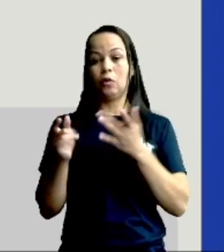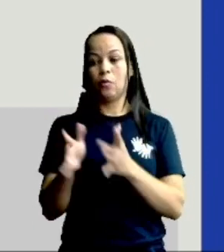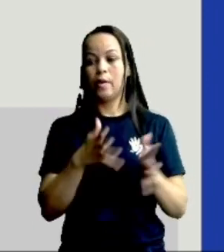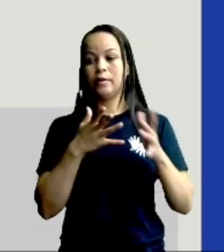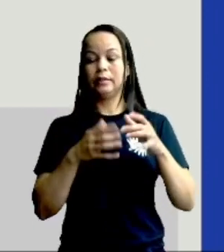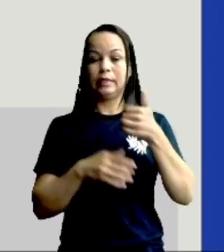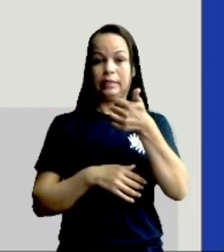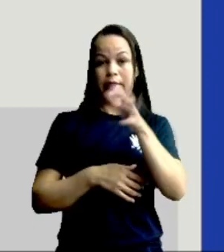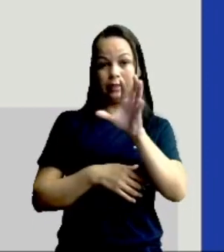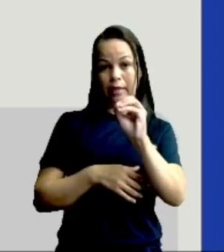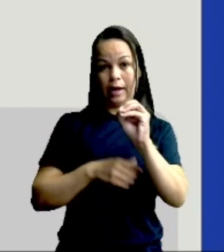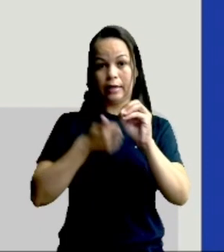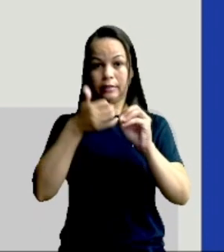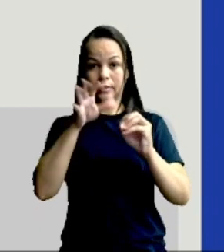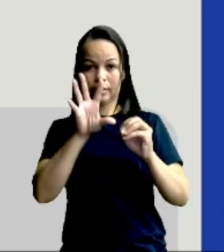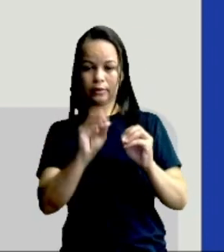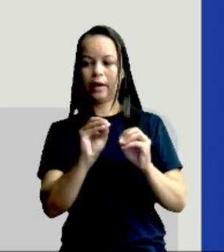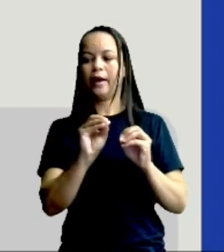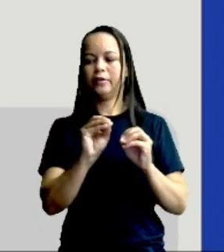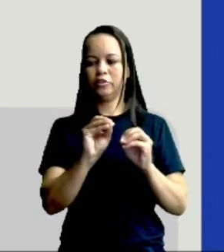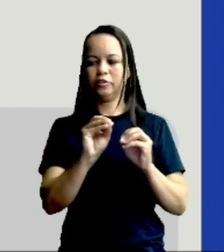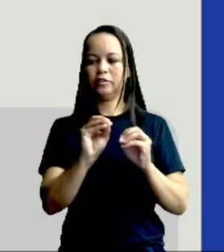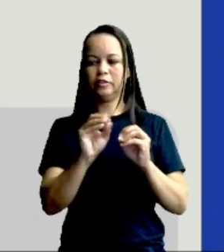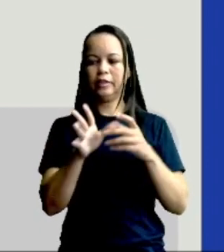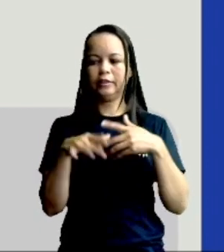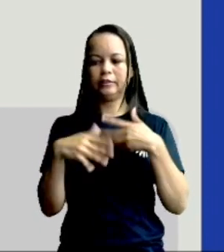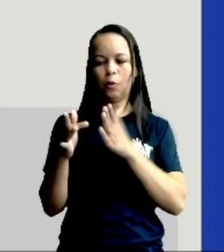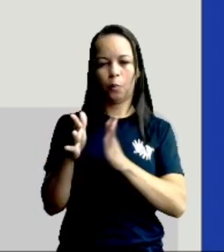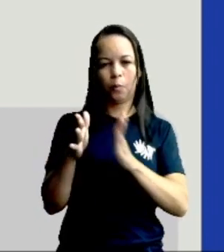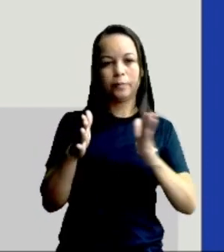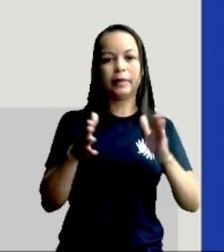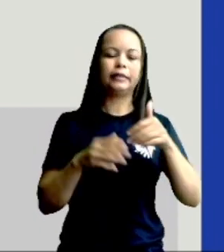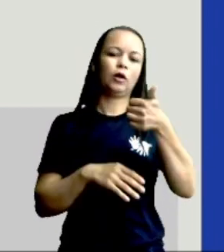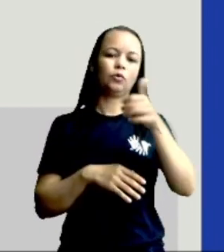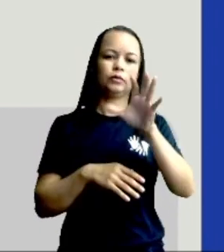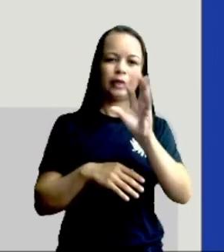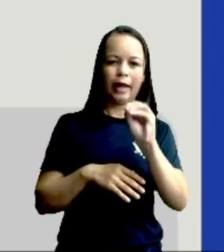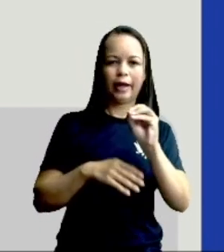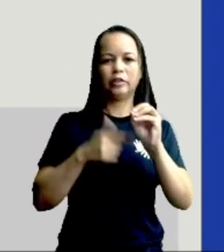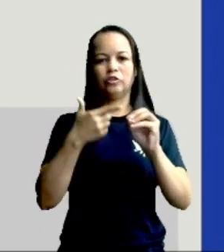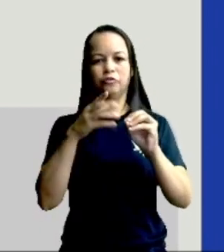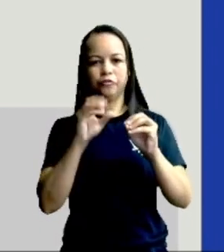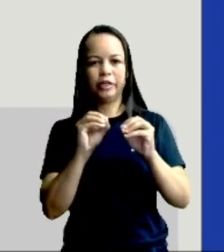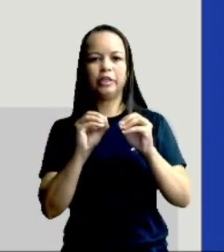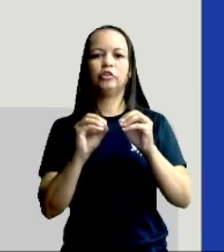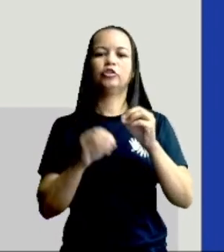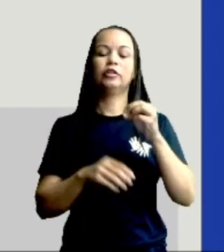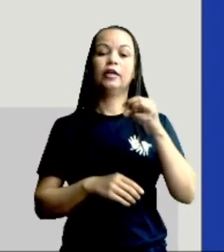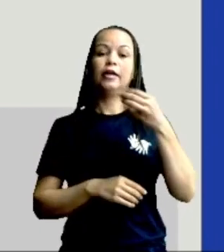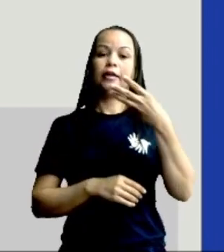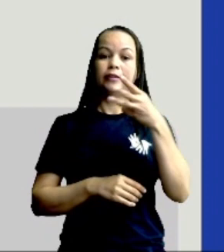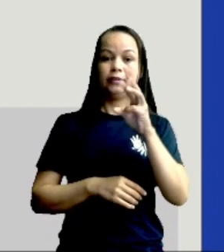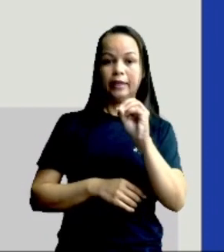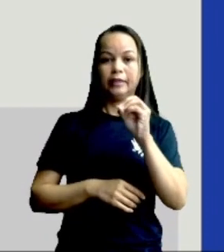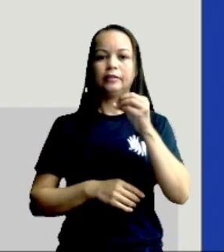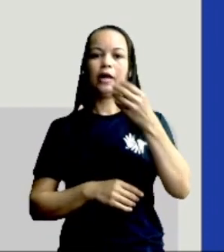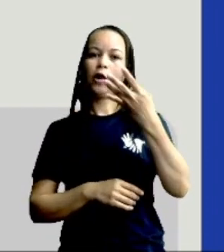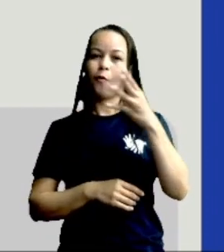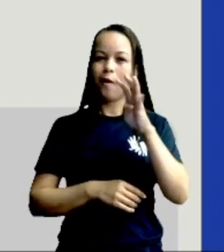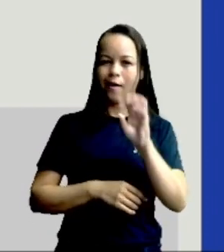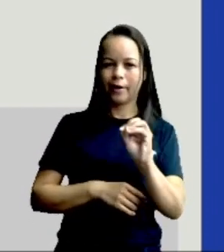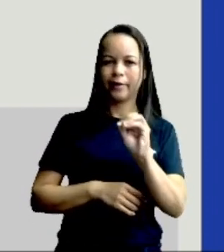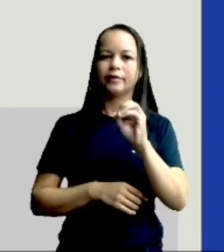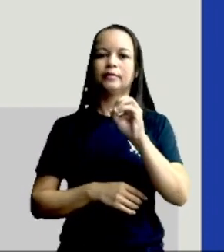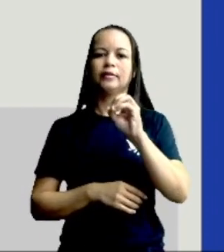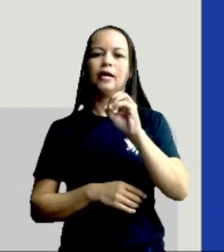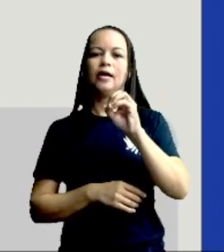10. Vejam que do 10 pulou para o 20, 10 mais 10, 20, 20 mais 10, 30, 30 mais 10, 40, 40